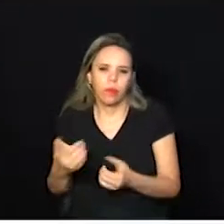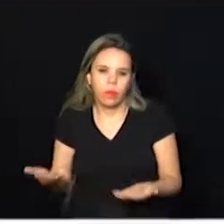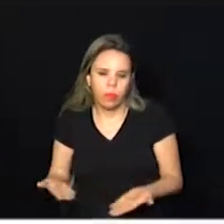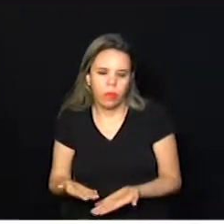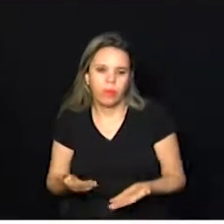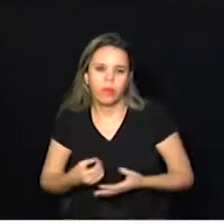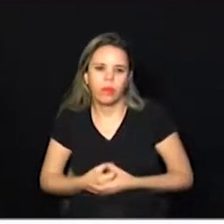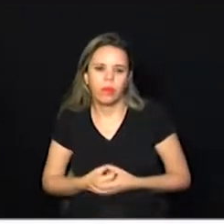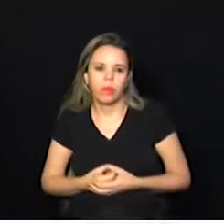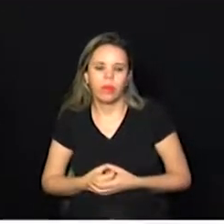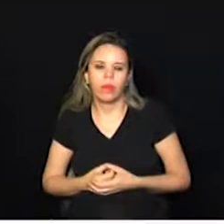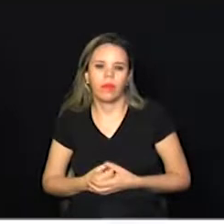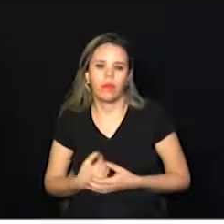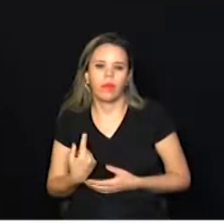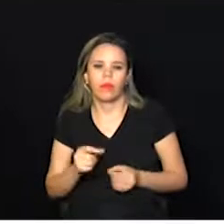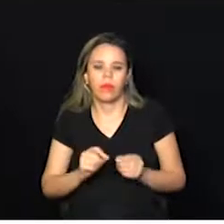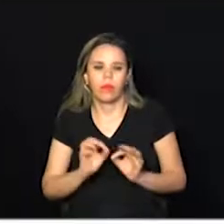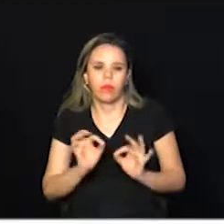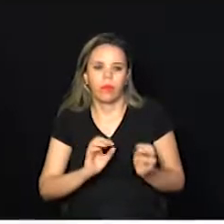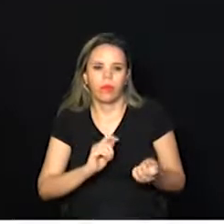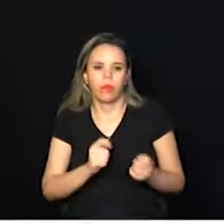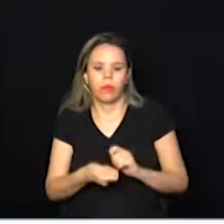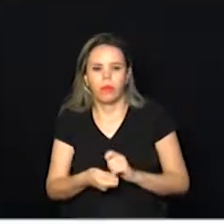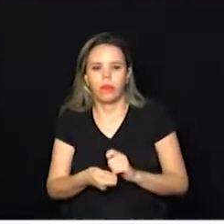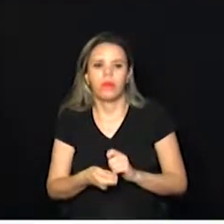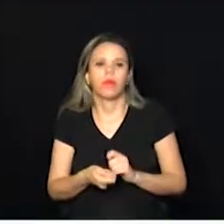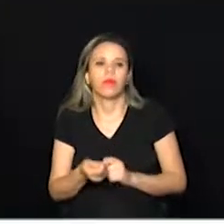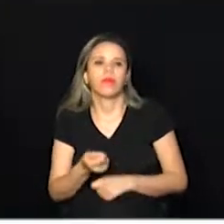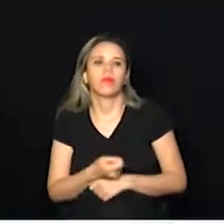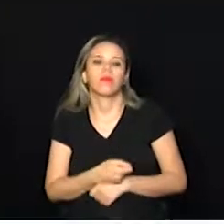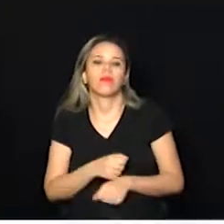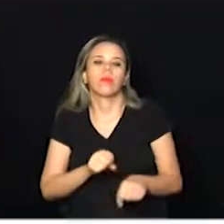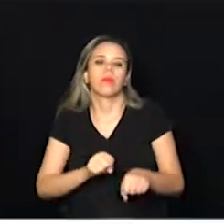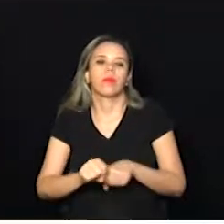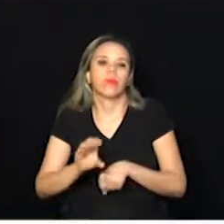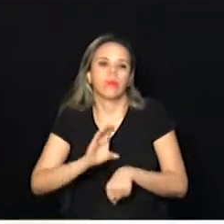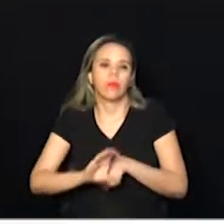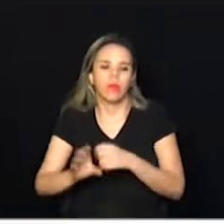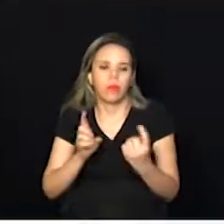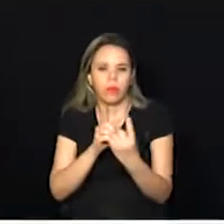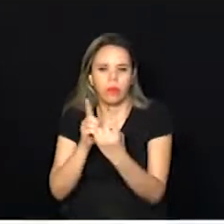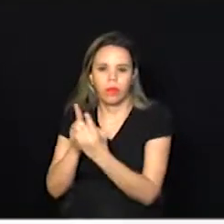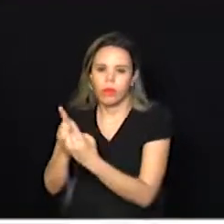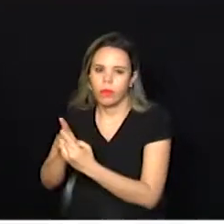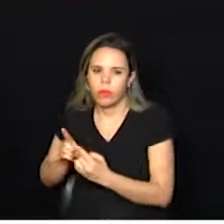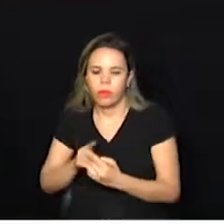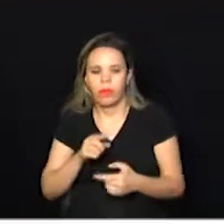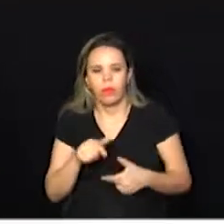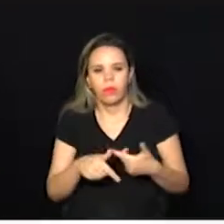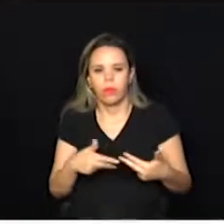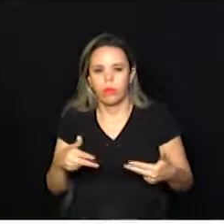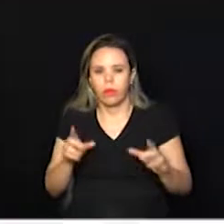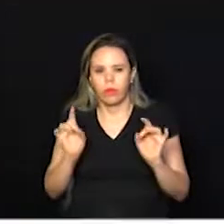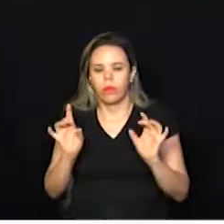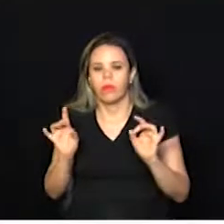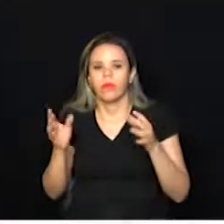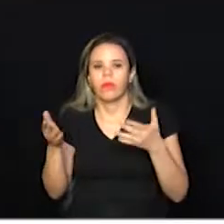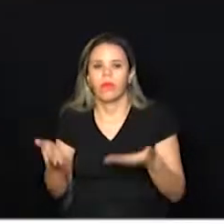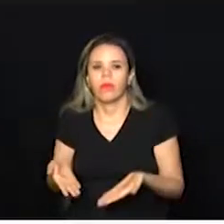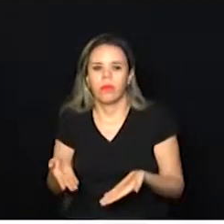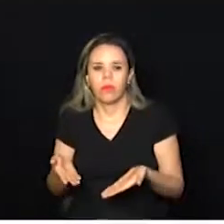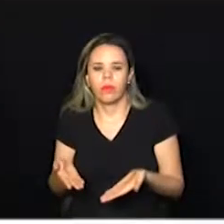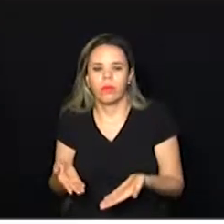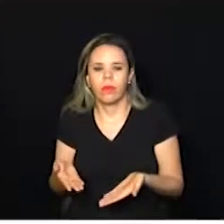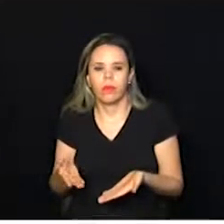Tá? Então, nós já fizemos uma reorganização de fluxo de informação e de atendimento entre os serviços, em especial com